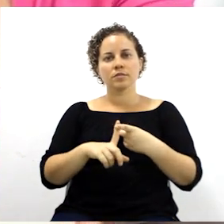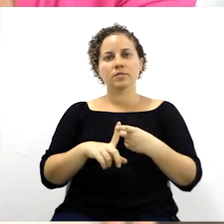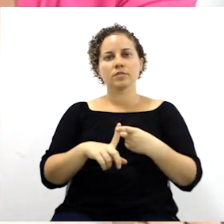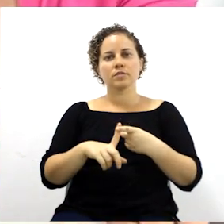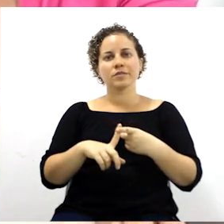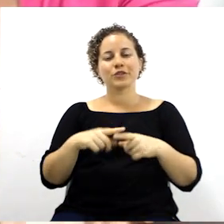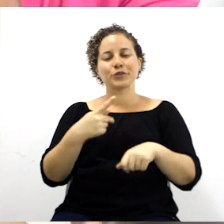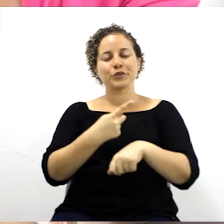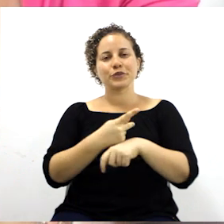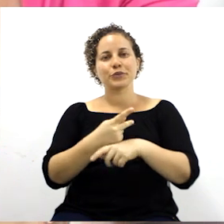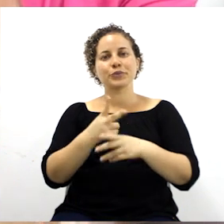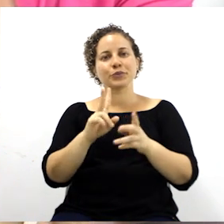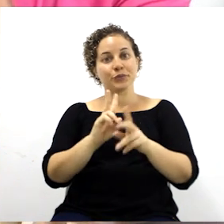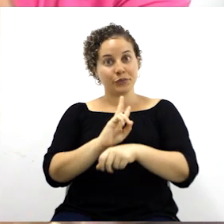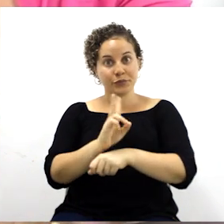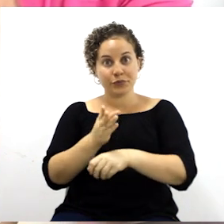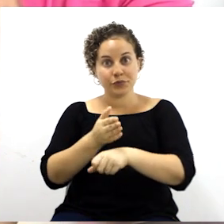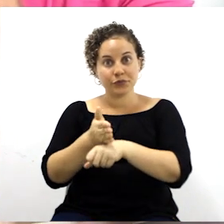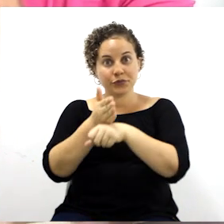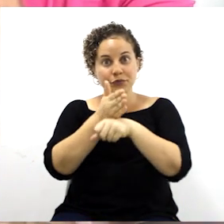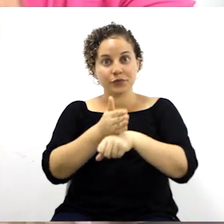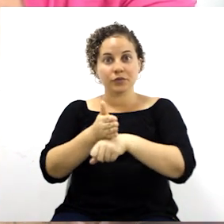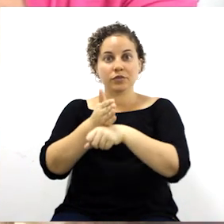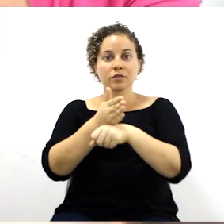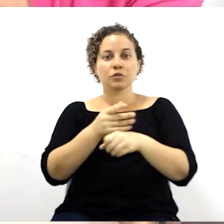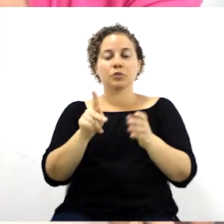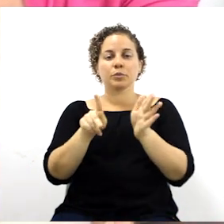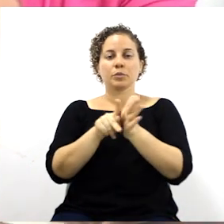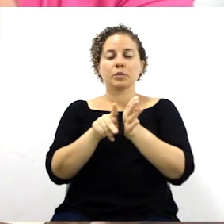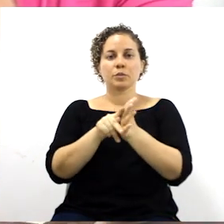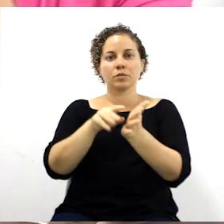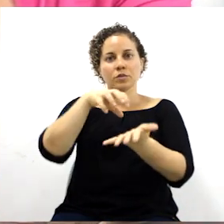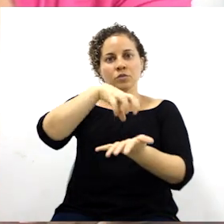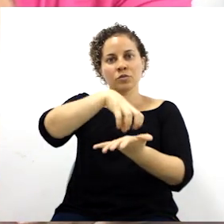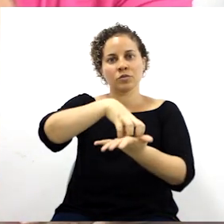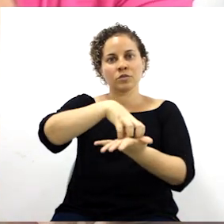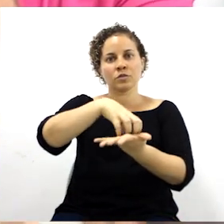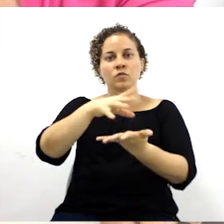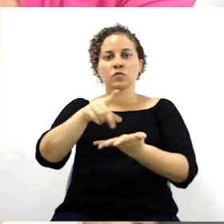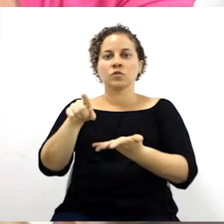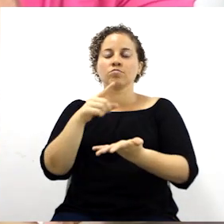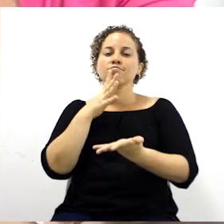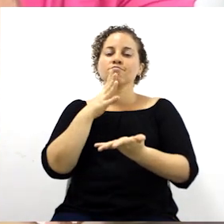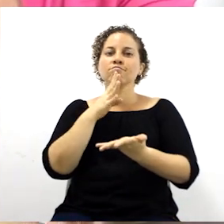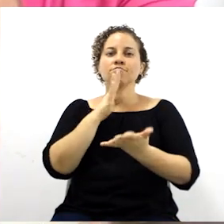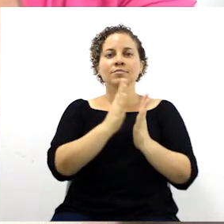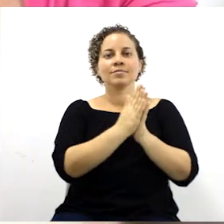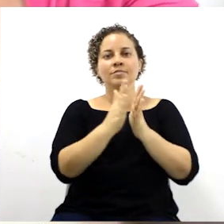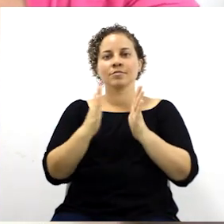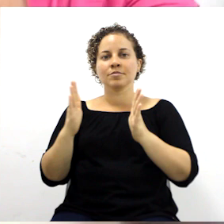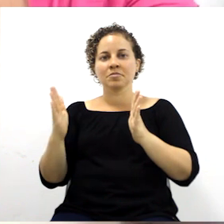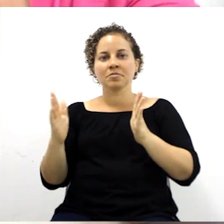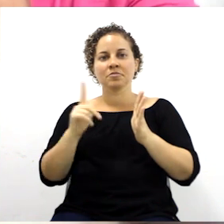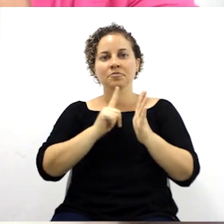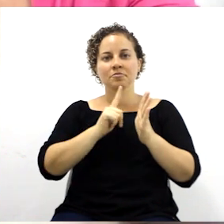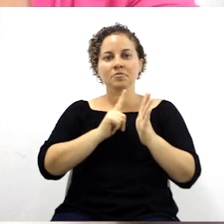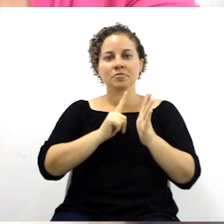vídeos instrucionais, que hoje é muito comum você identificar em algumas bibliotecas